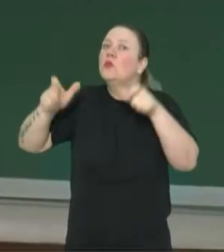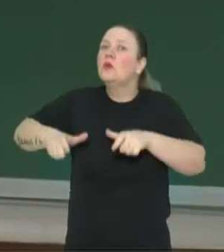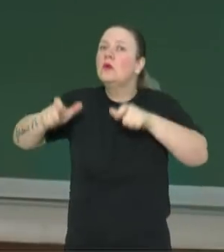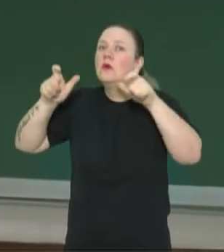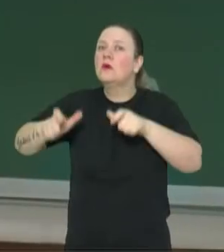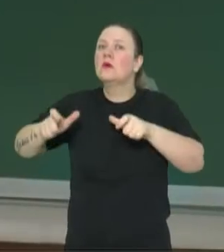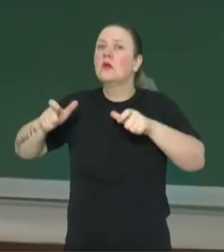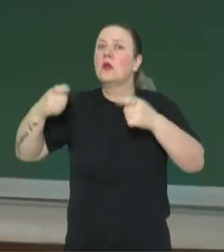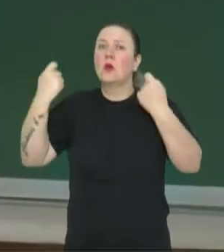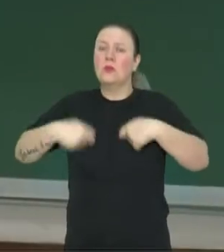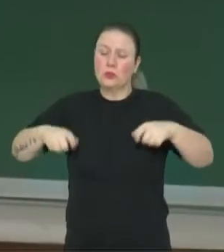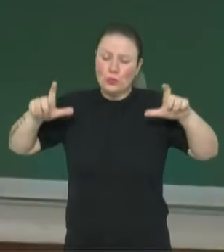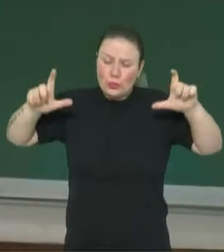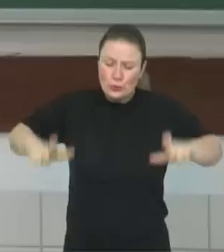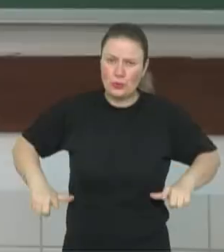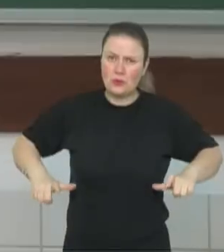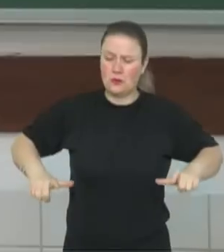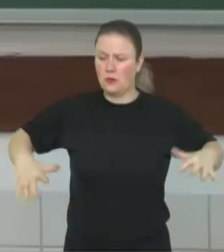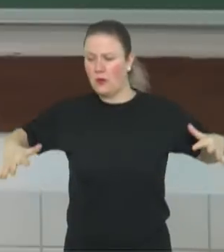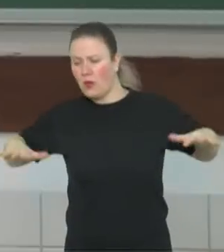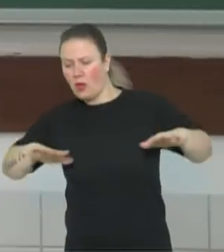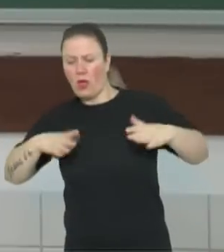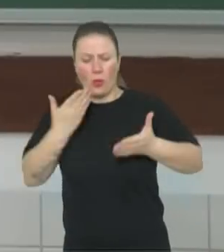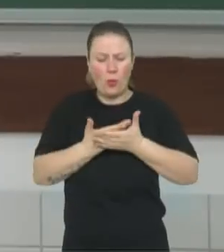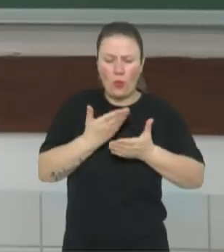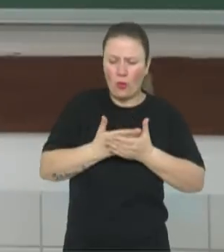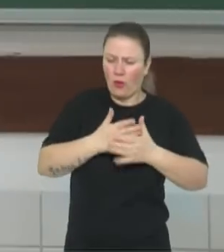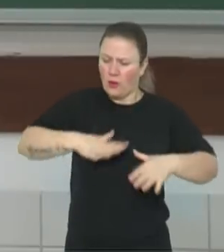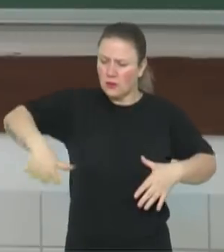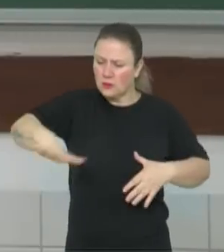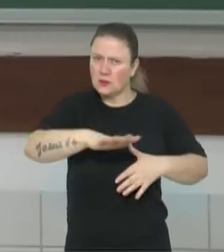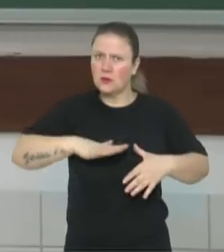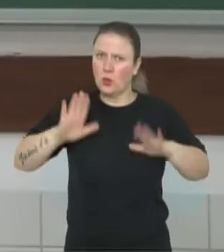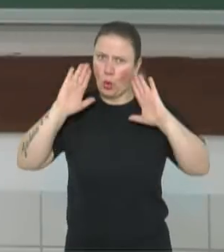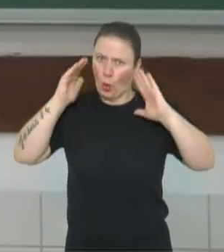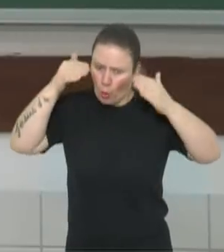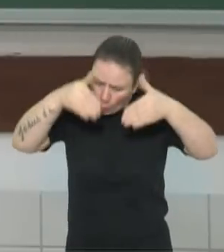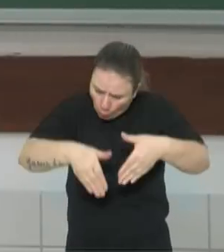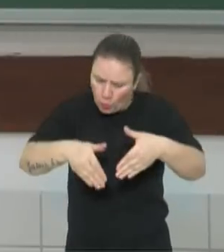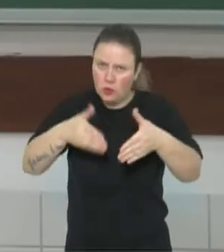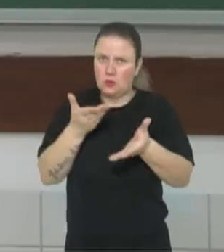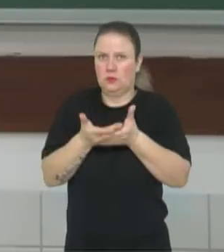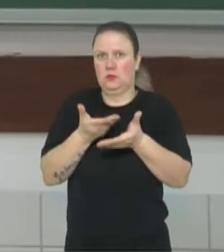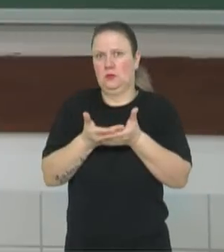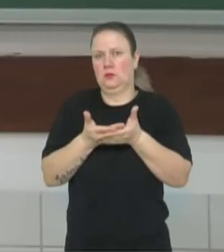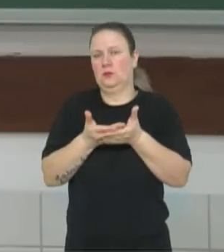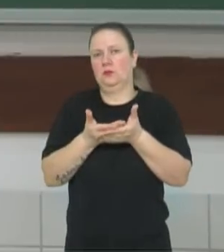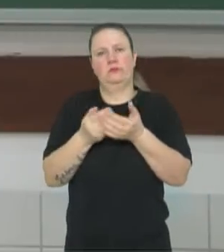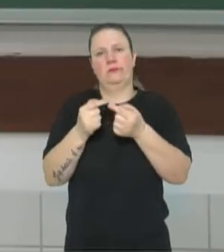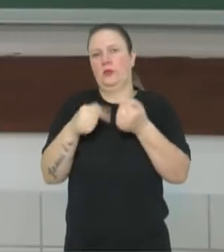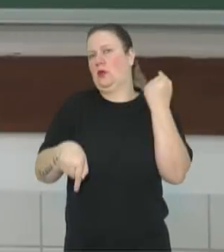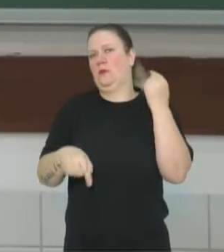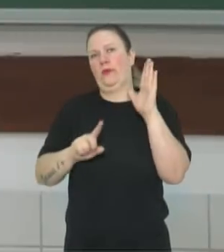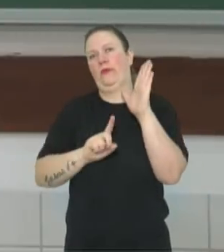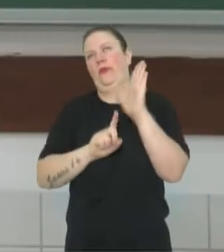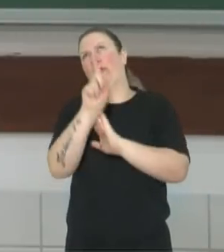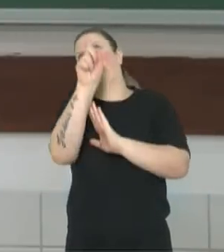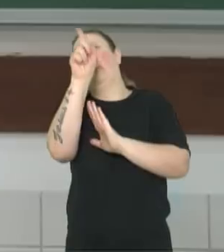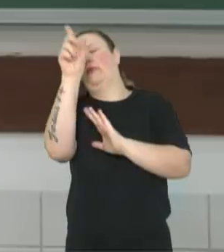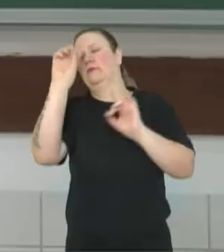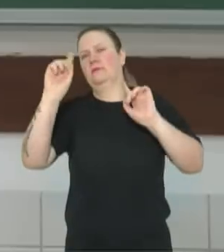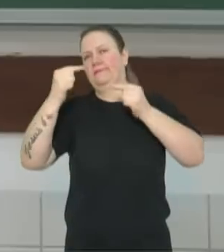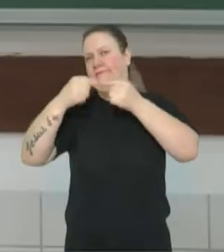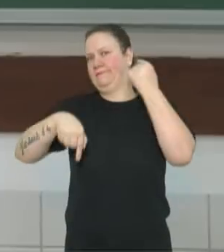preciso de um espaço. Então, aqui eu preciso de um espaço para estudar agora, para me concentrar. Não tem nada a ver com ir ao